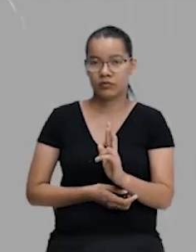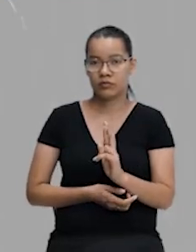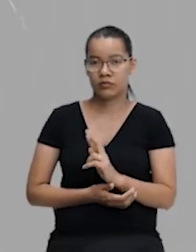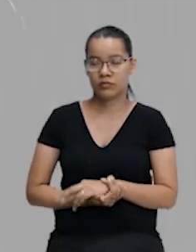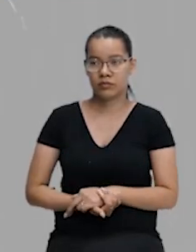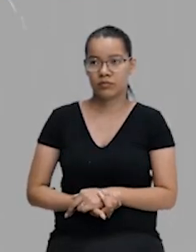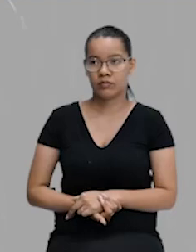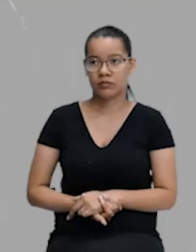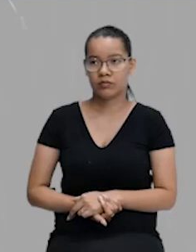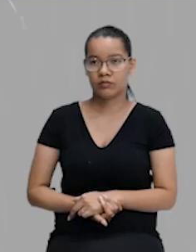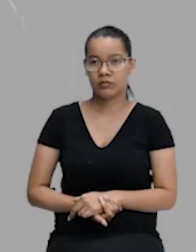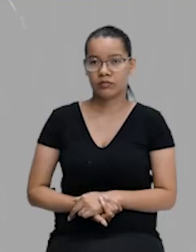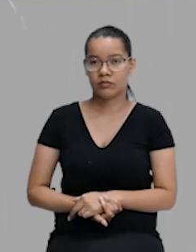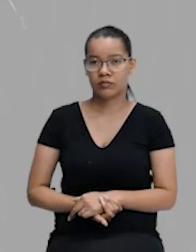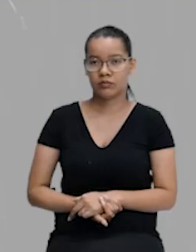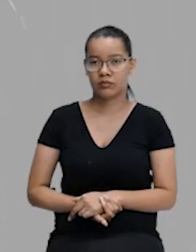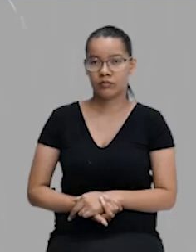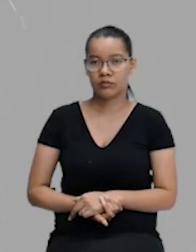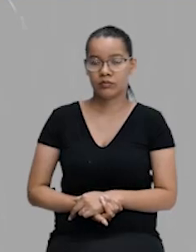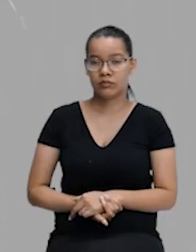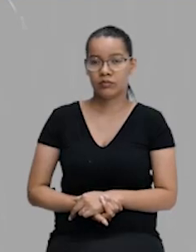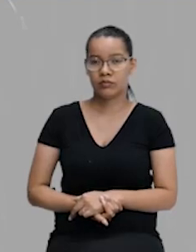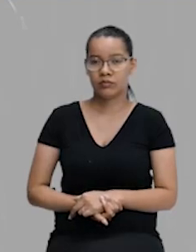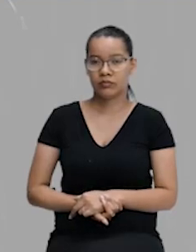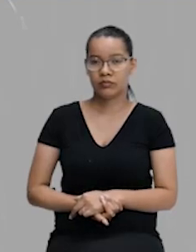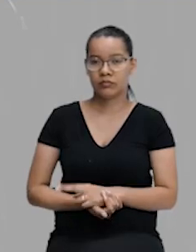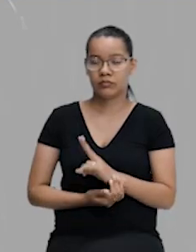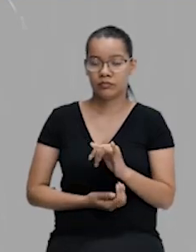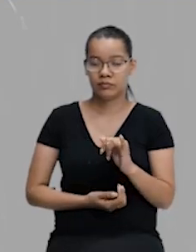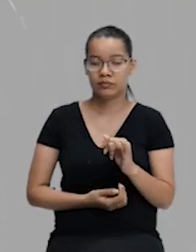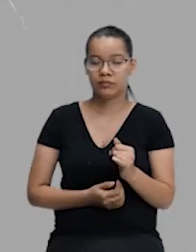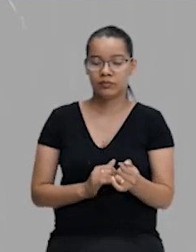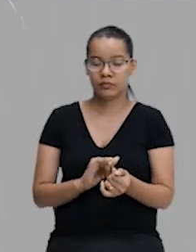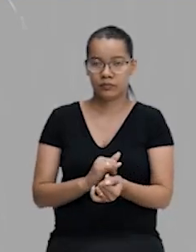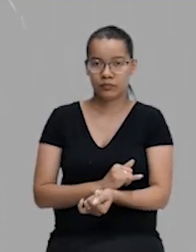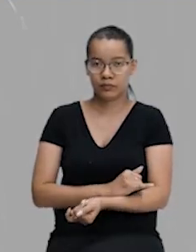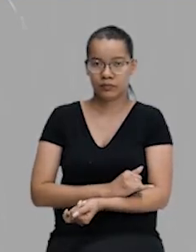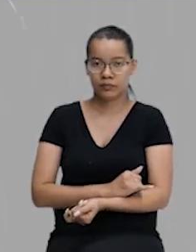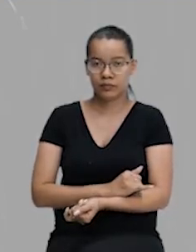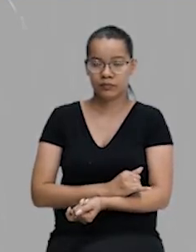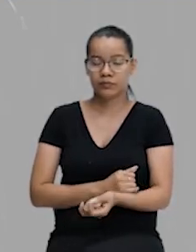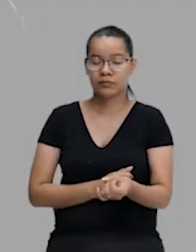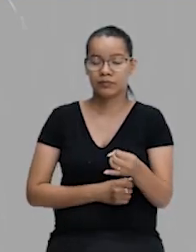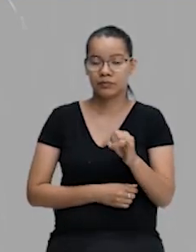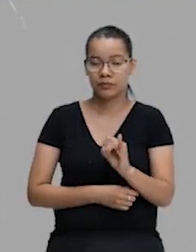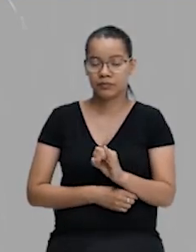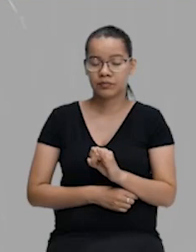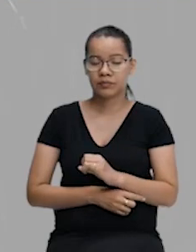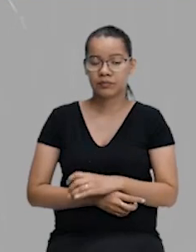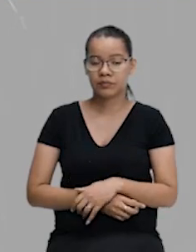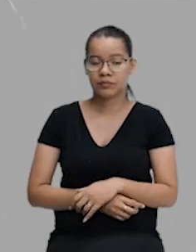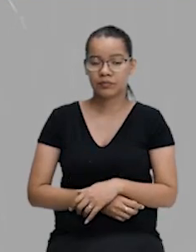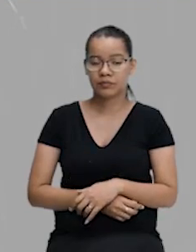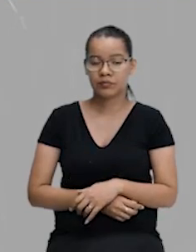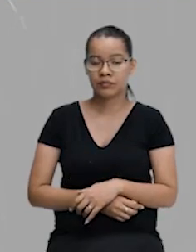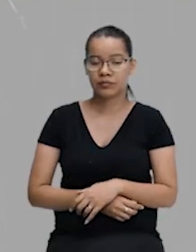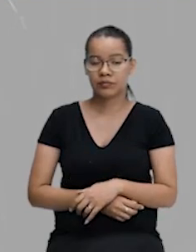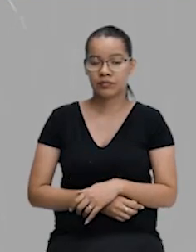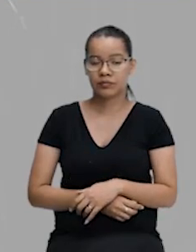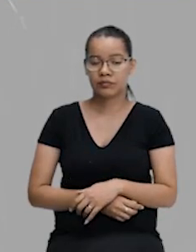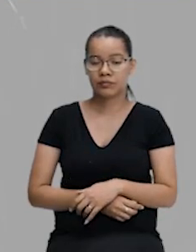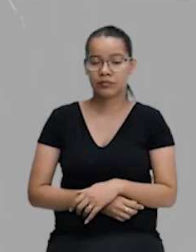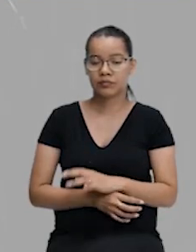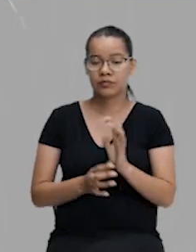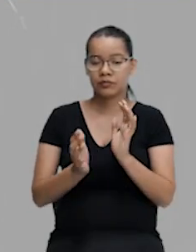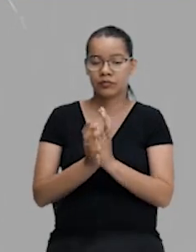só ligações simples entre os carbonos, será uma gordura. Se, em vez de